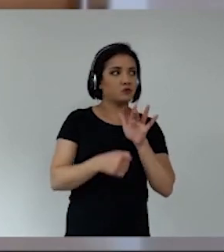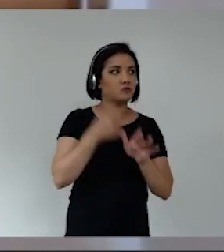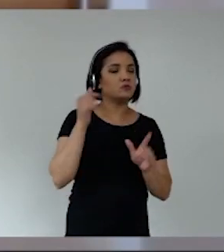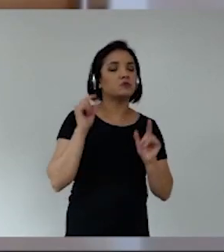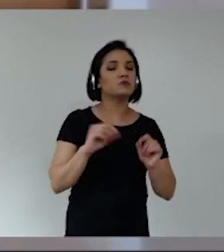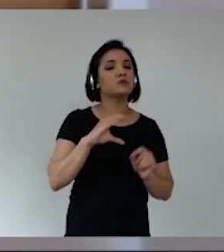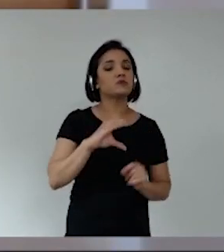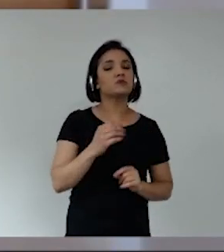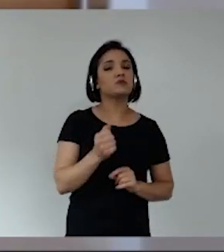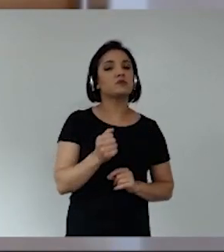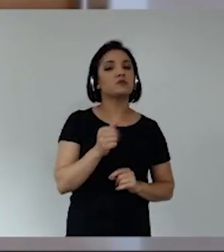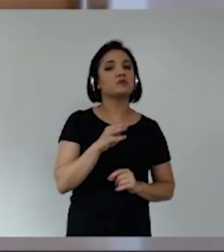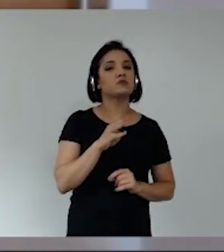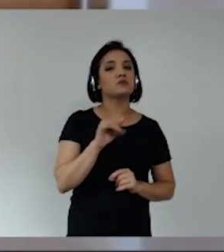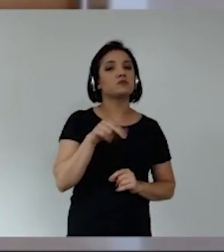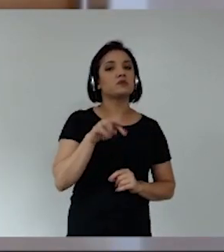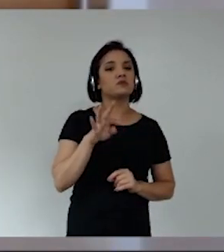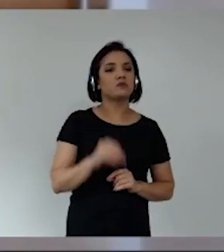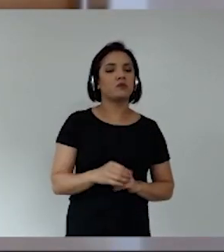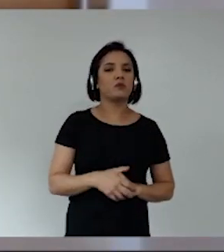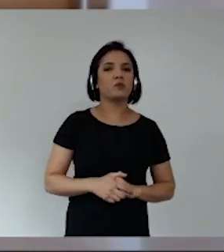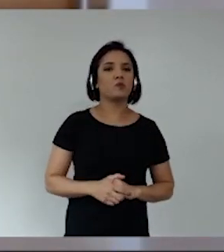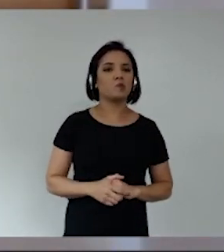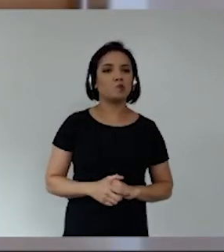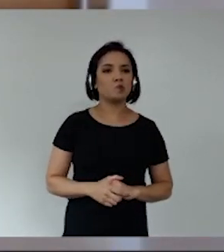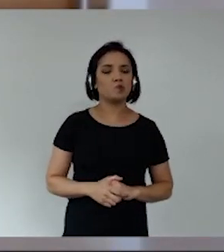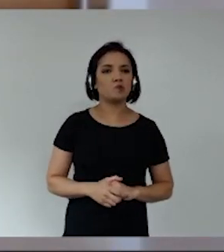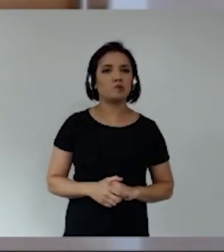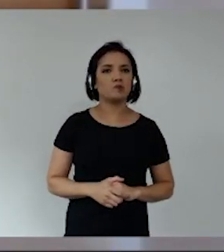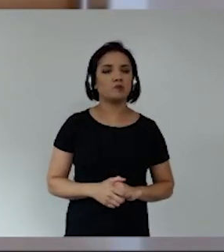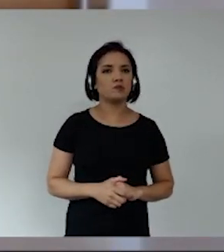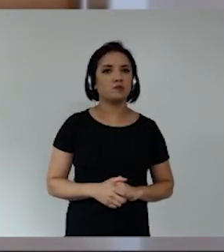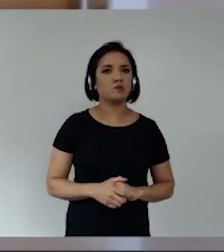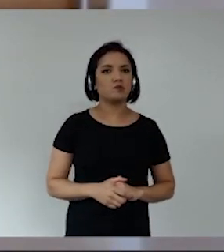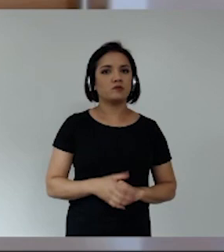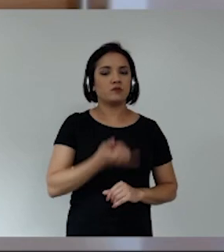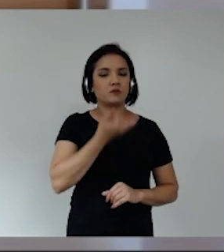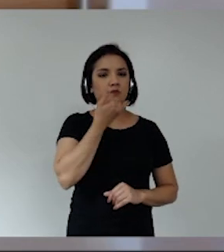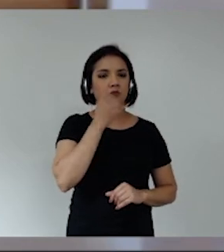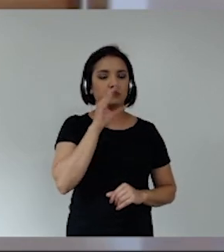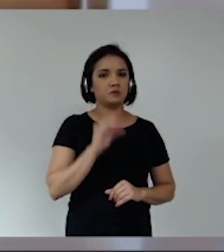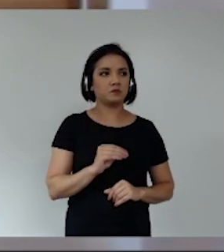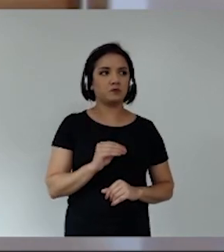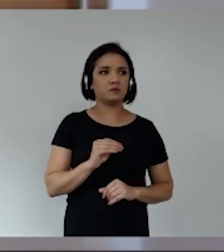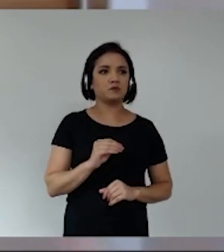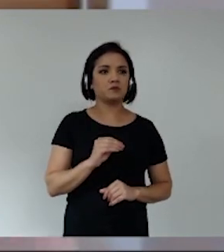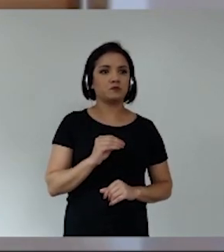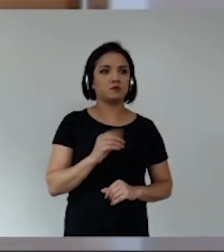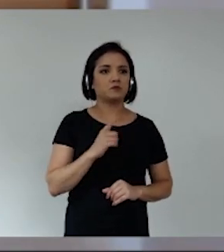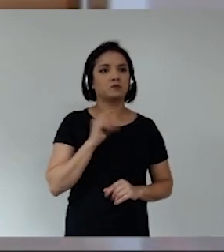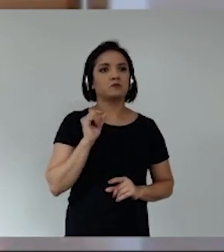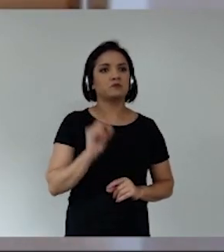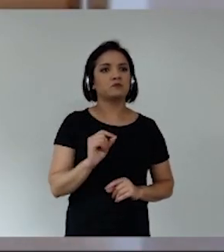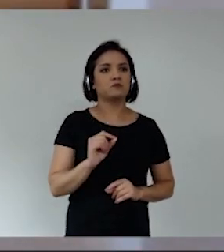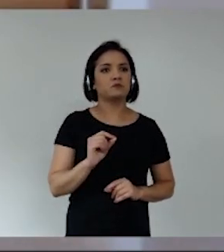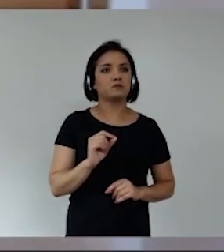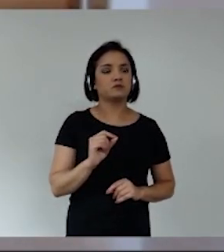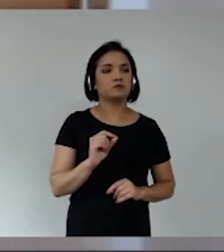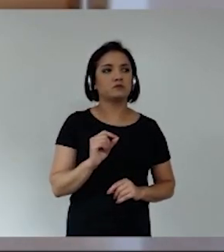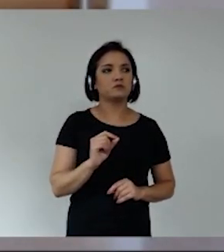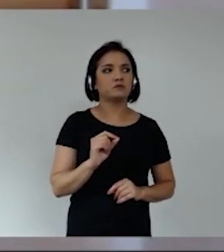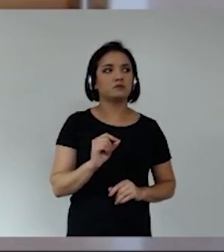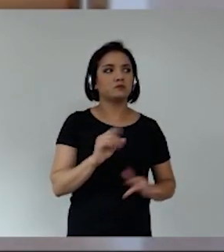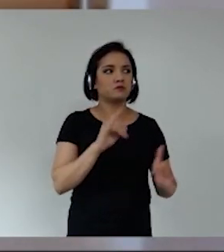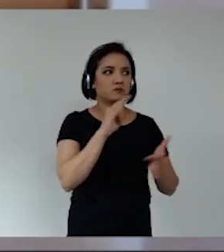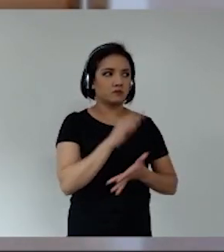cabimento. Caberá a execução de títulos tanto para títulos extrajudiciais